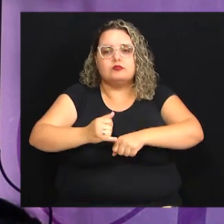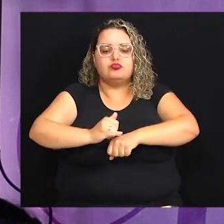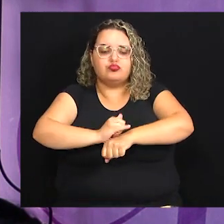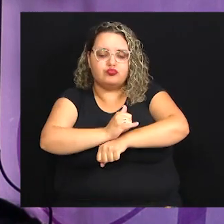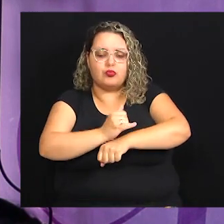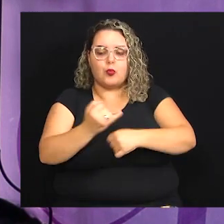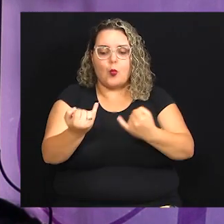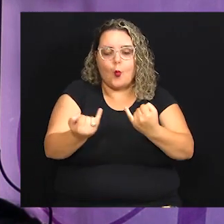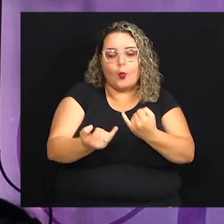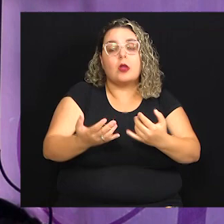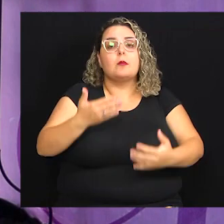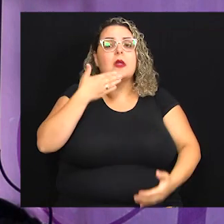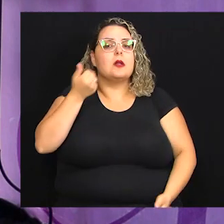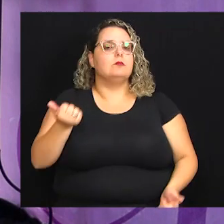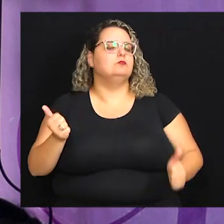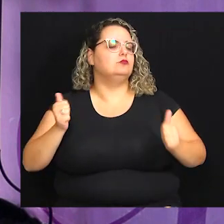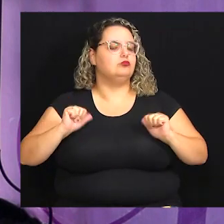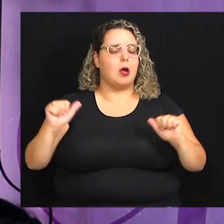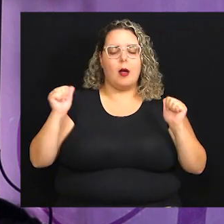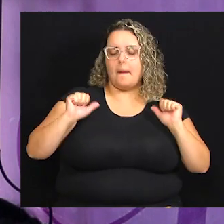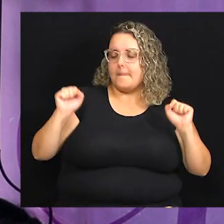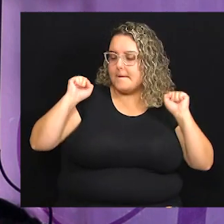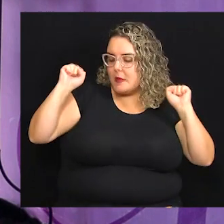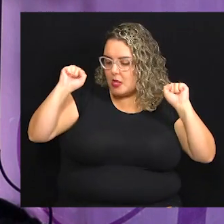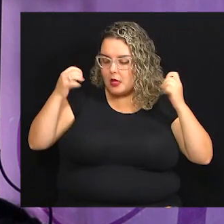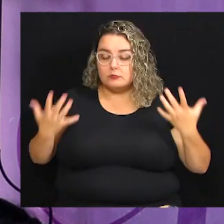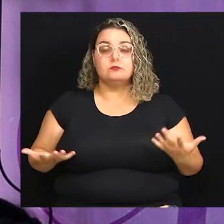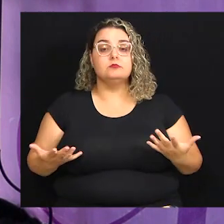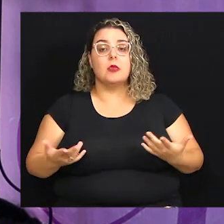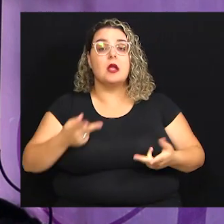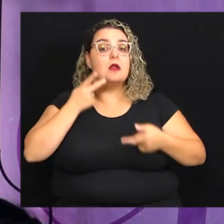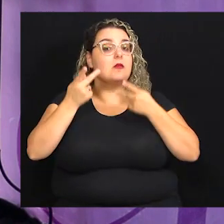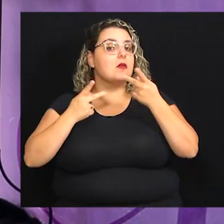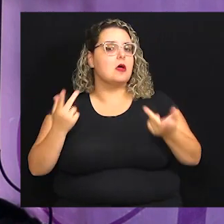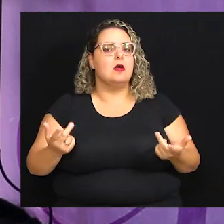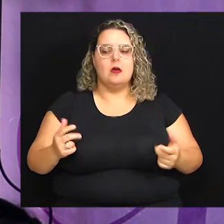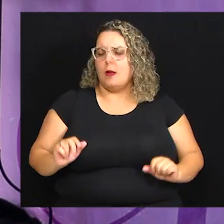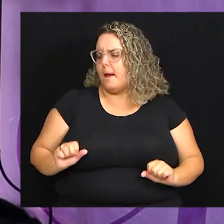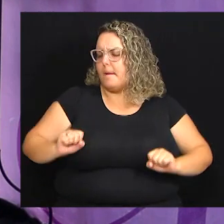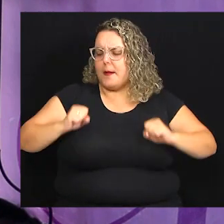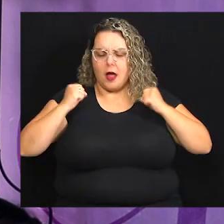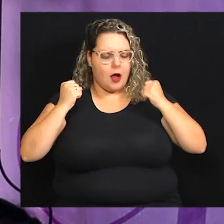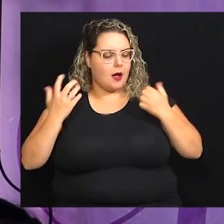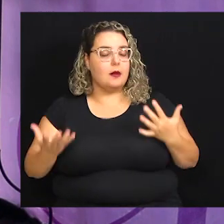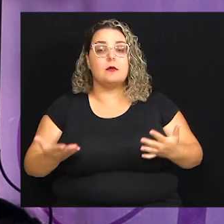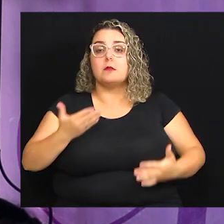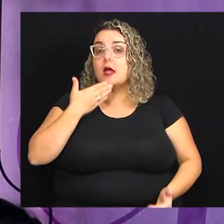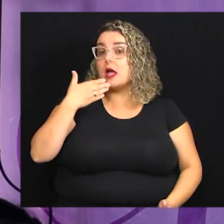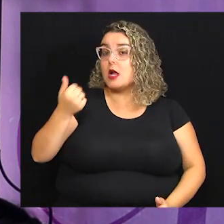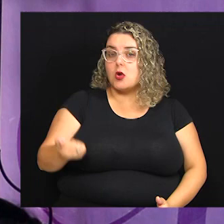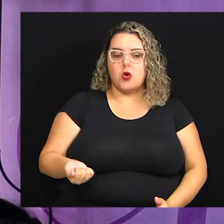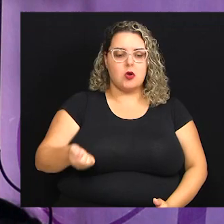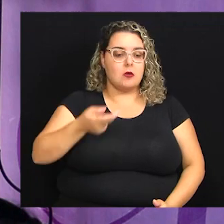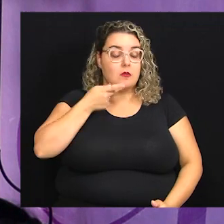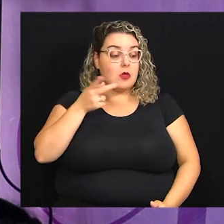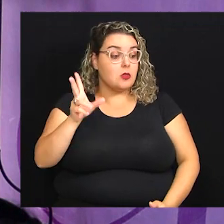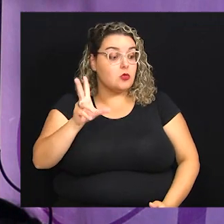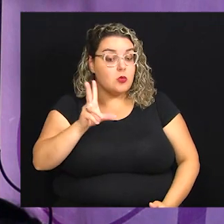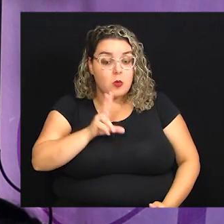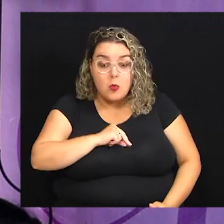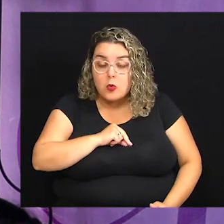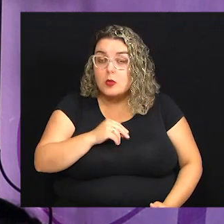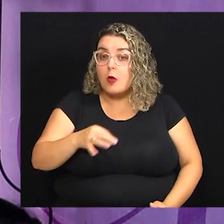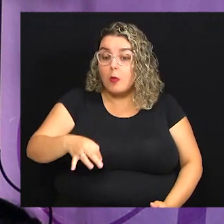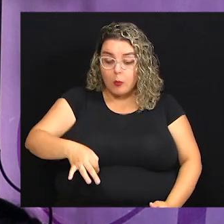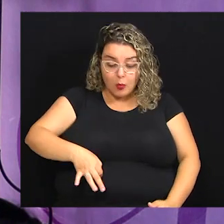ele melhora disposição, ele conta muitas vezes que a disposição dele é outra, ele conta,